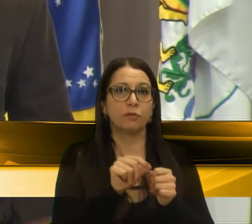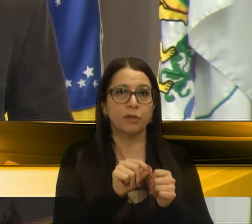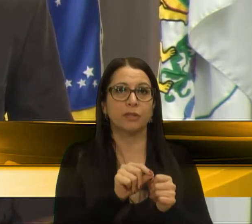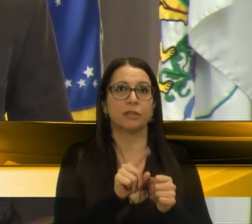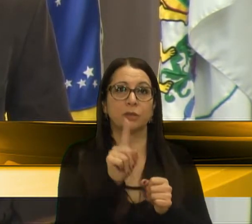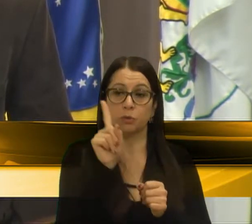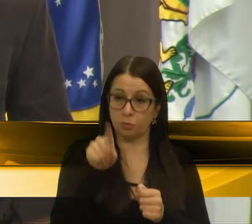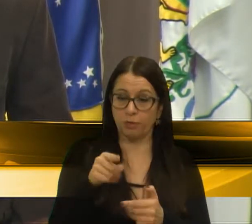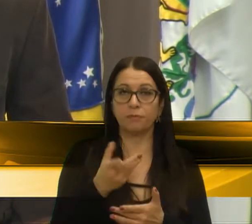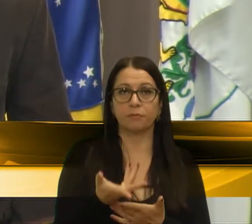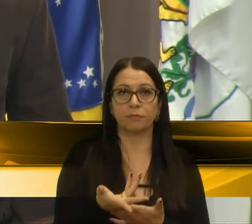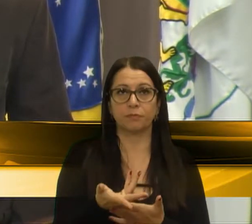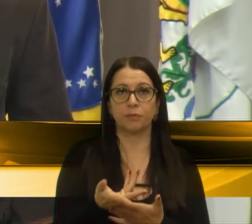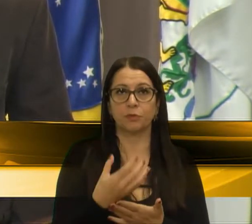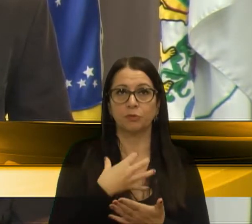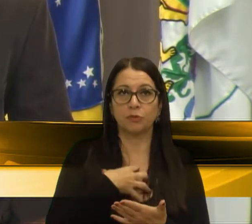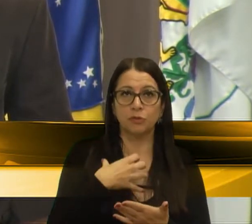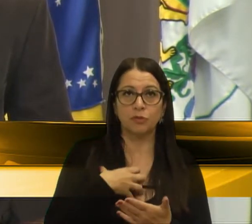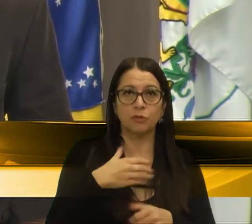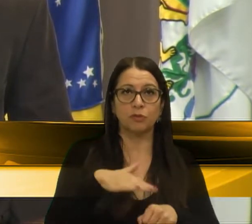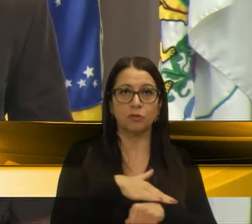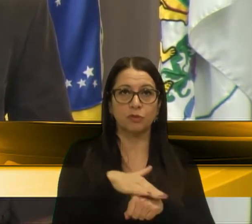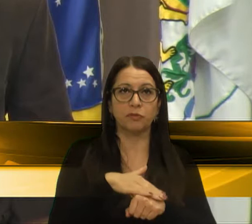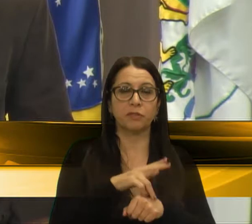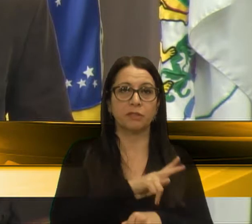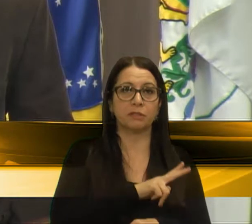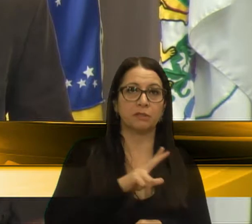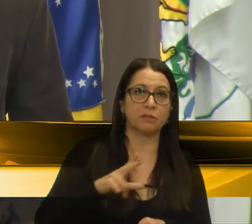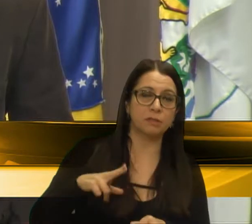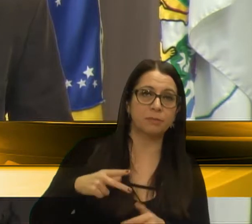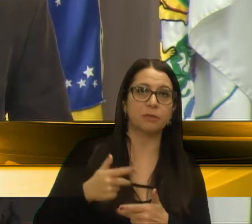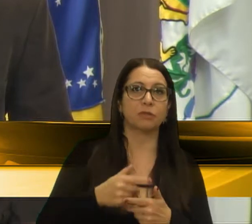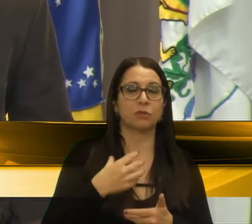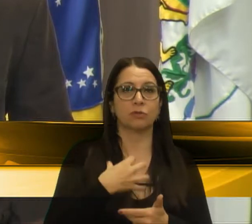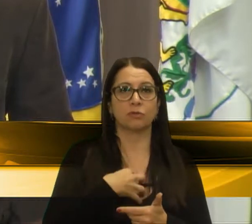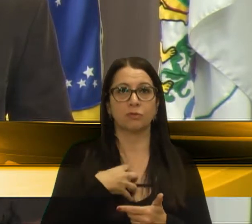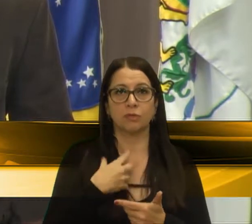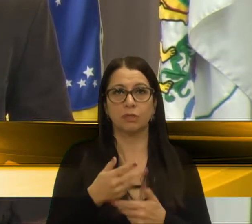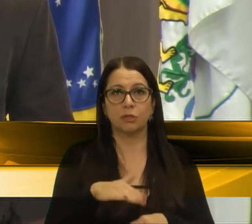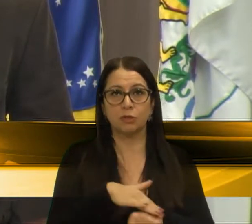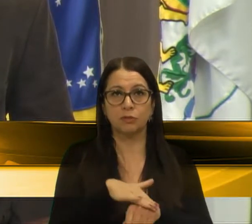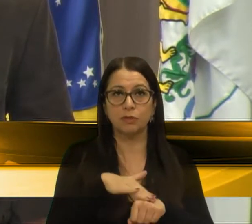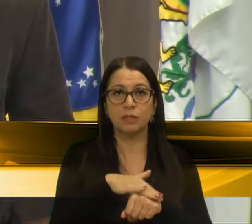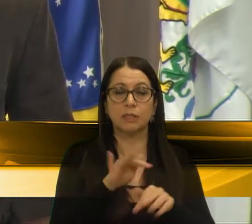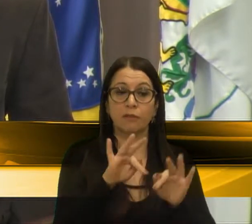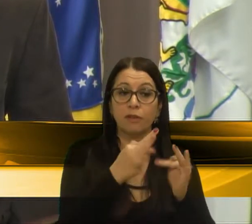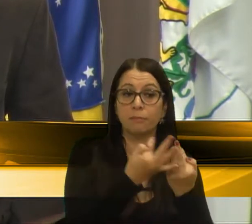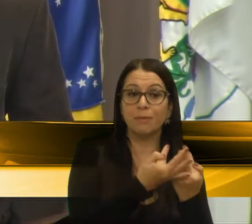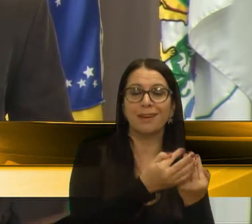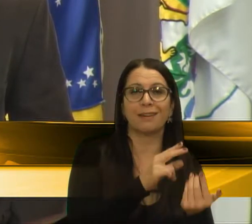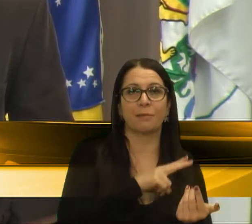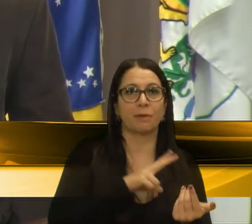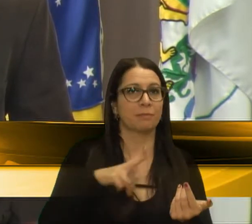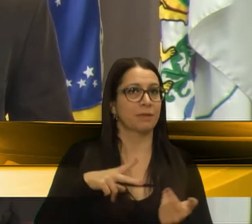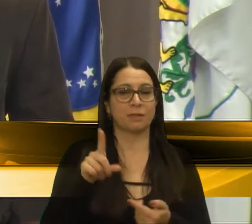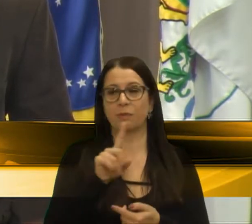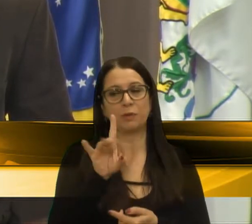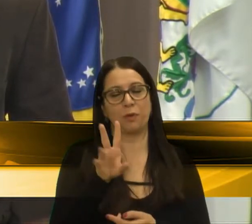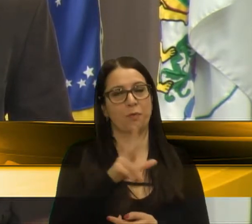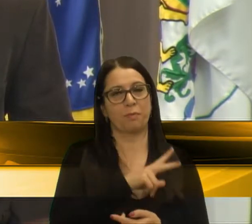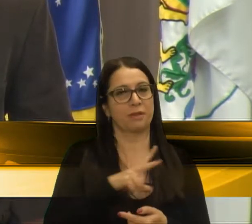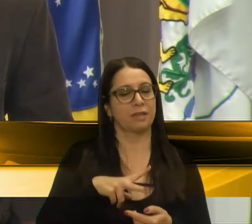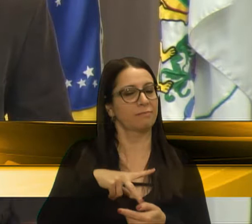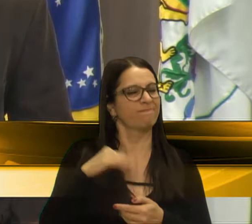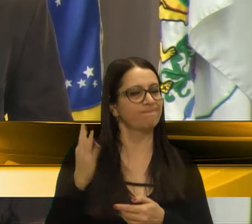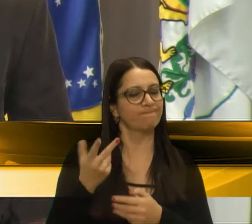gente vê o jeito que a gente conversa com o paciente, vê o jeito que a gente conversa com o familiar do paciente, que não é só o paciente, tem toda